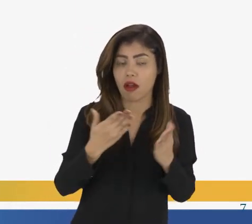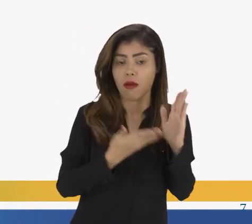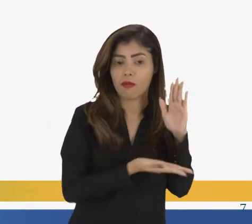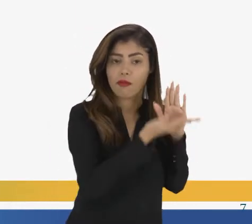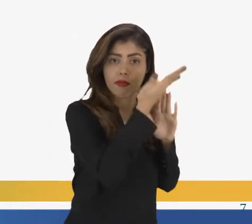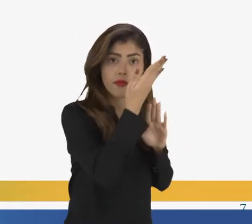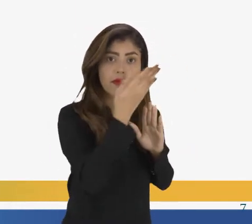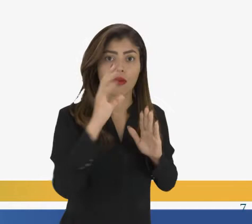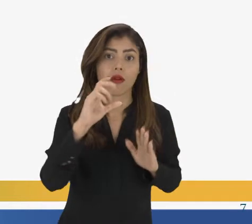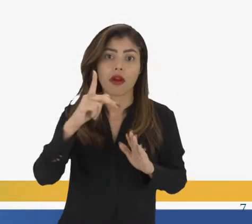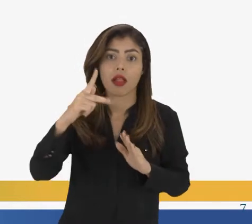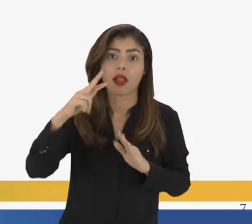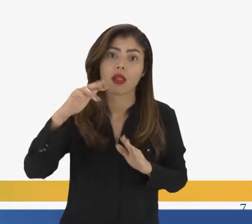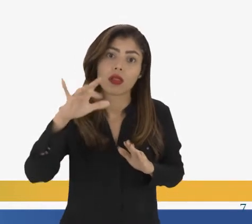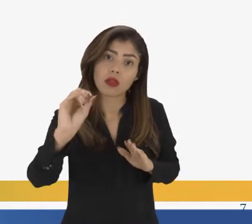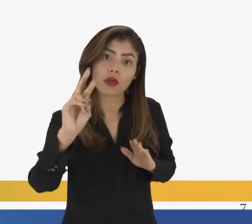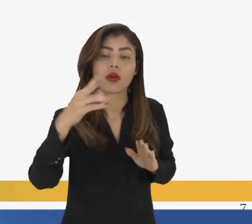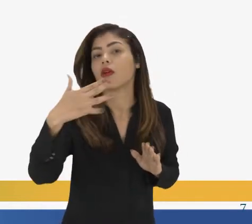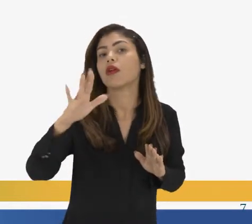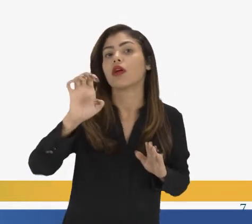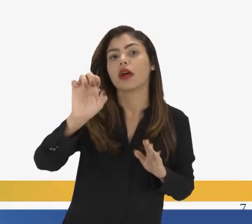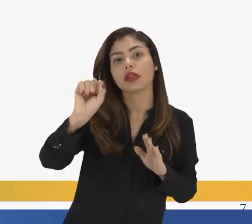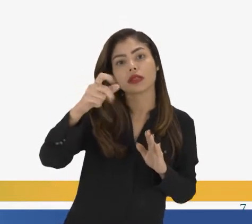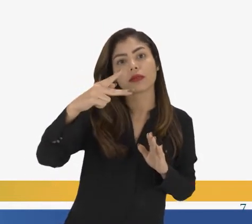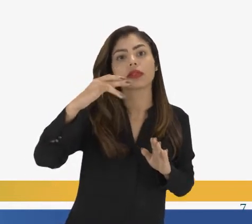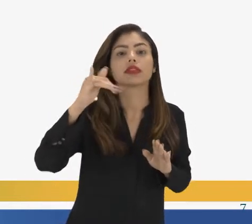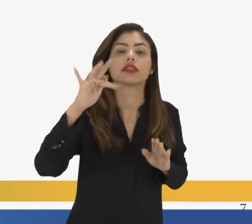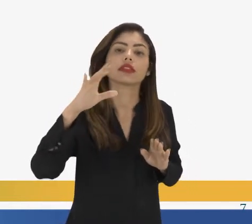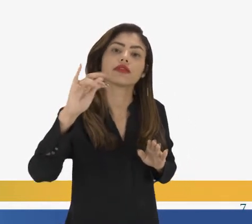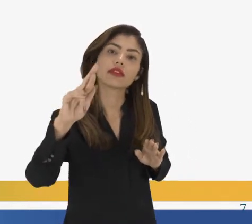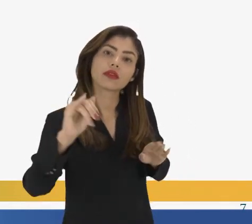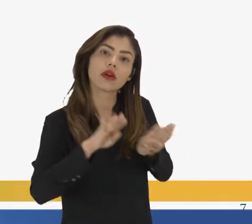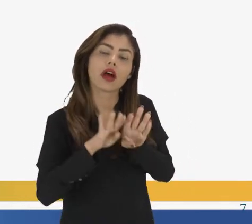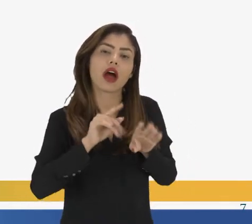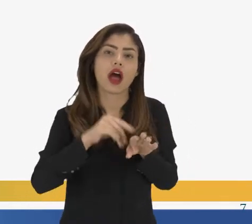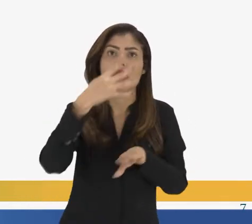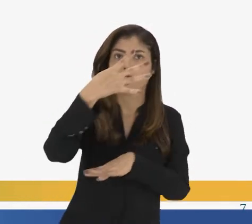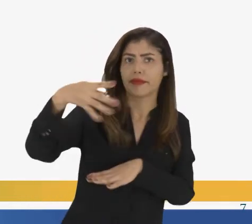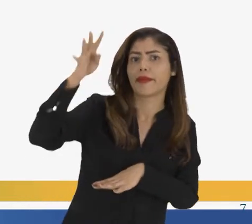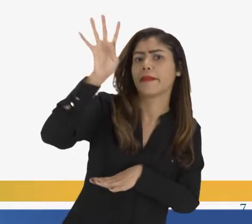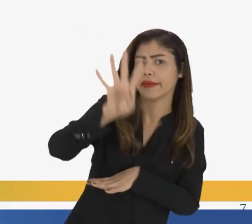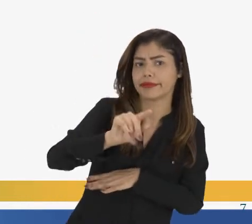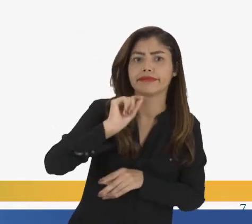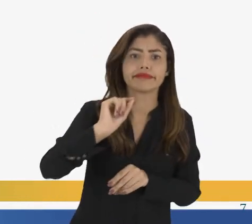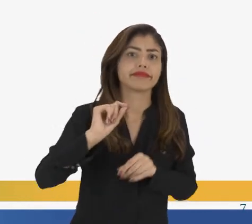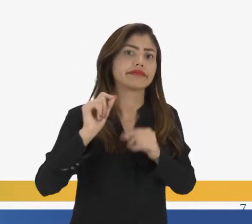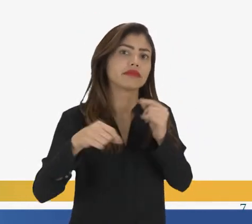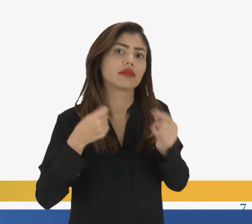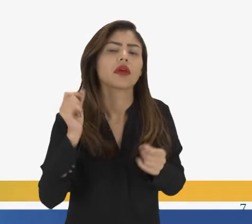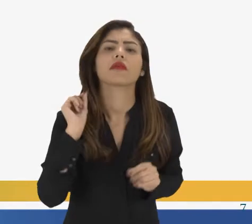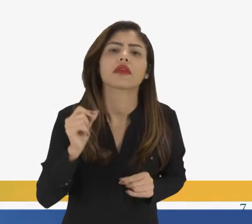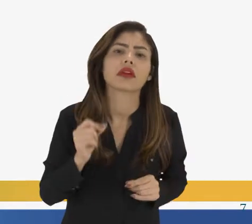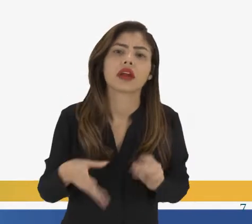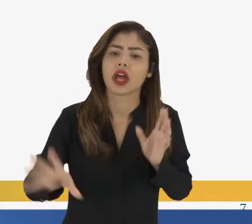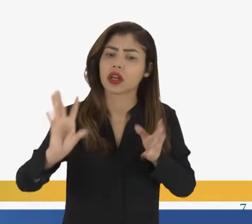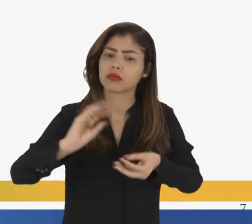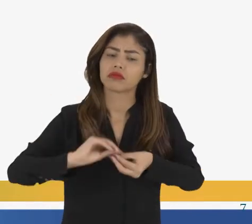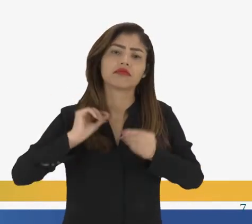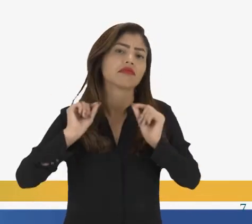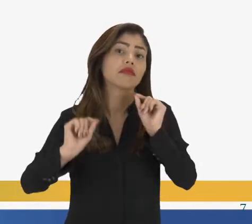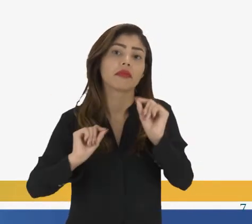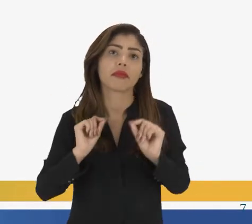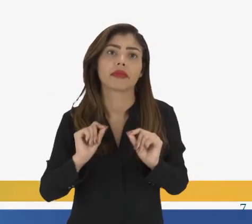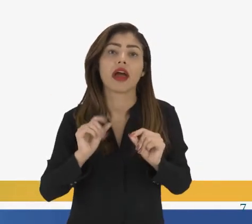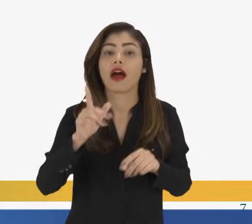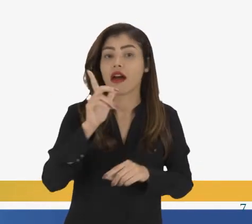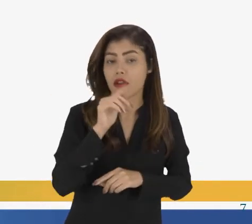calor específico, em comparação com os demais elementos da tabela. Logo, o que a gente conclui? Que a